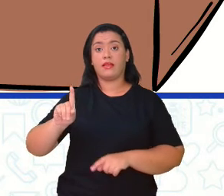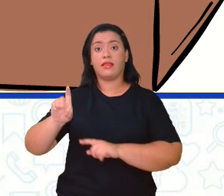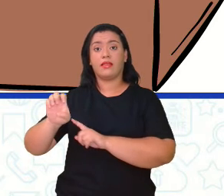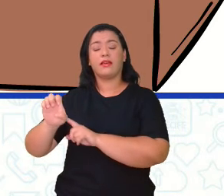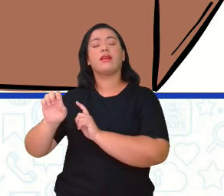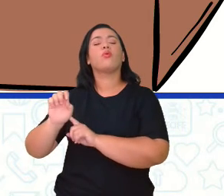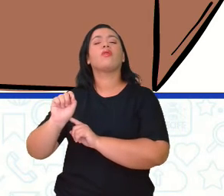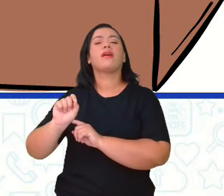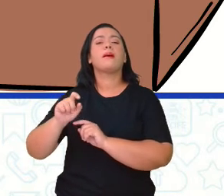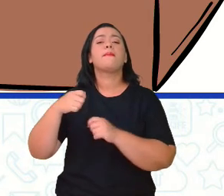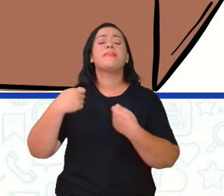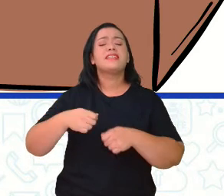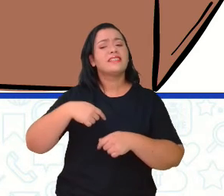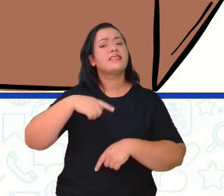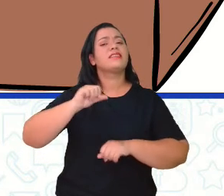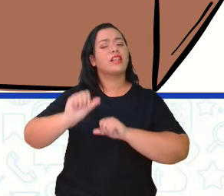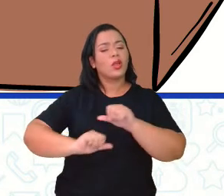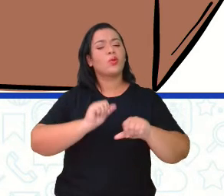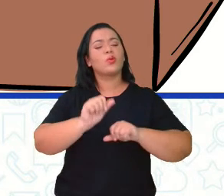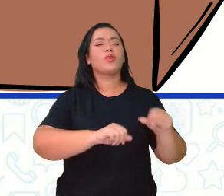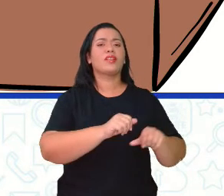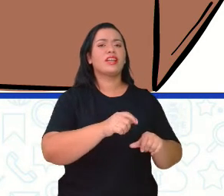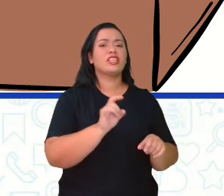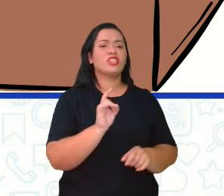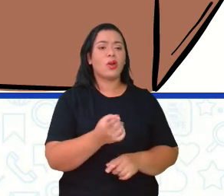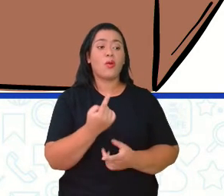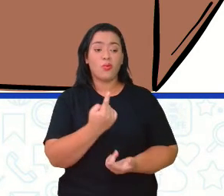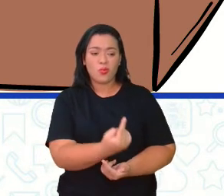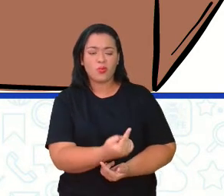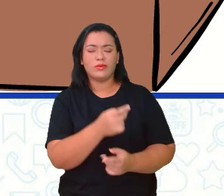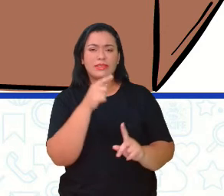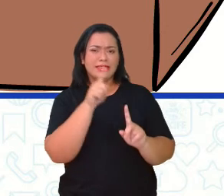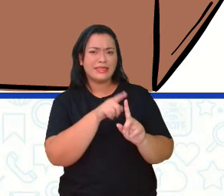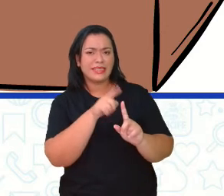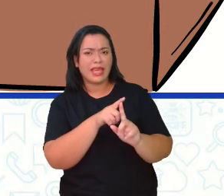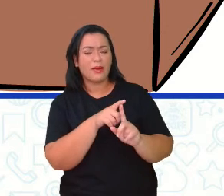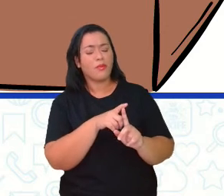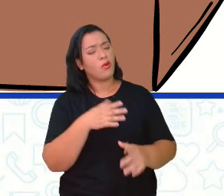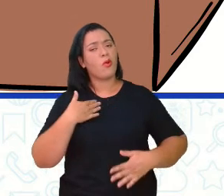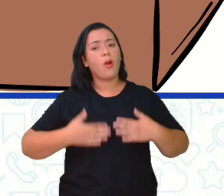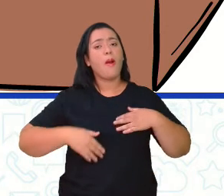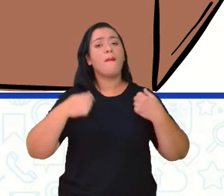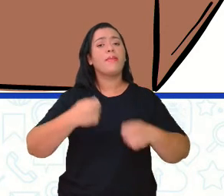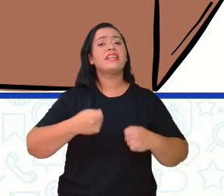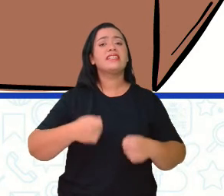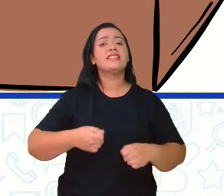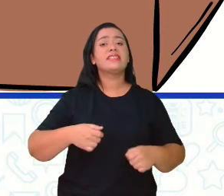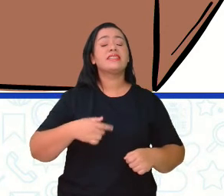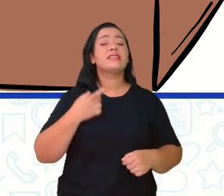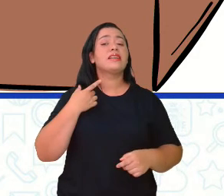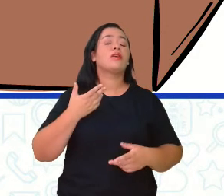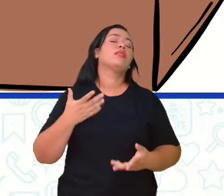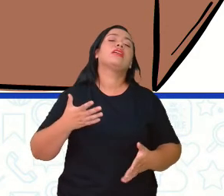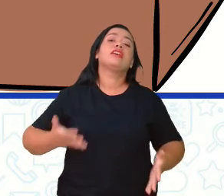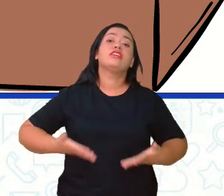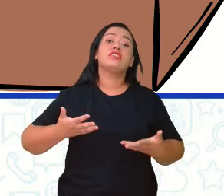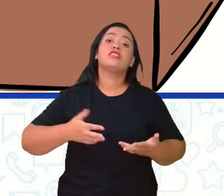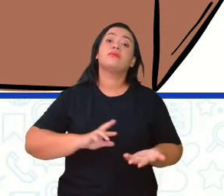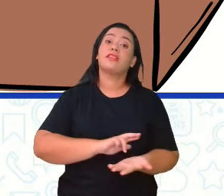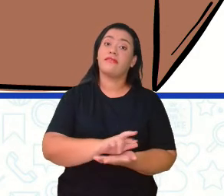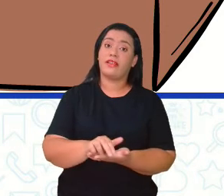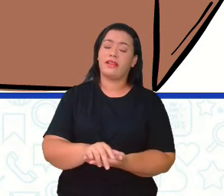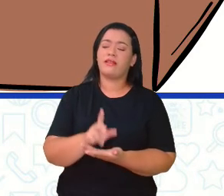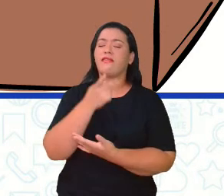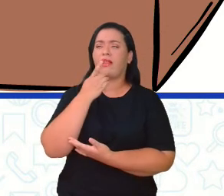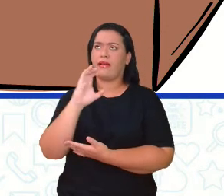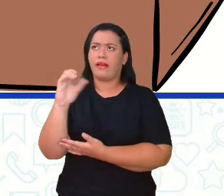treinamento, porque, como eu falei, o corpo precisa de estímulos diferentes, né, Mas, óbvio, uma pessoa que joga futebol,